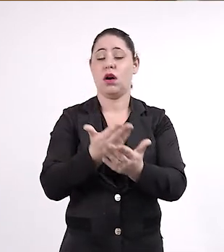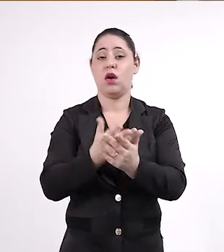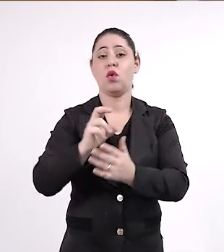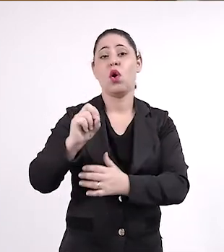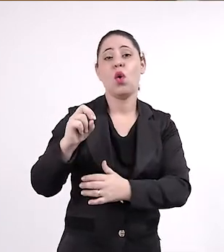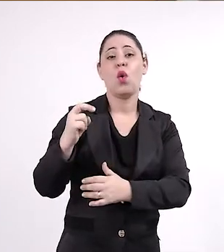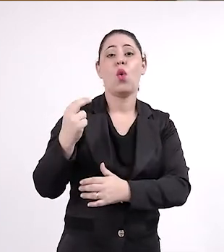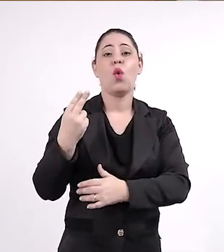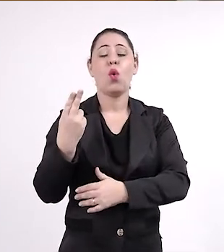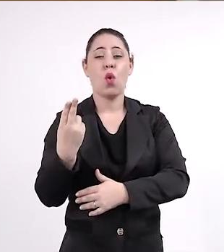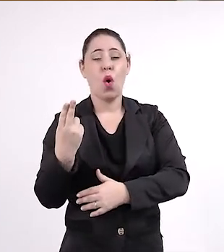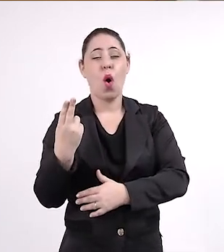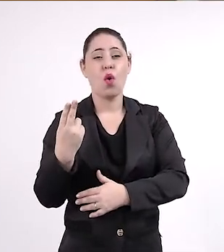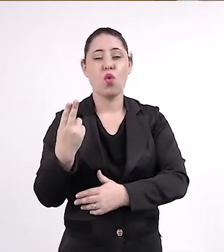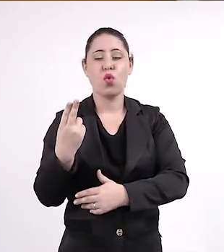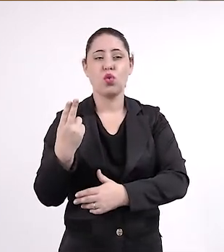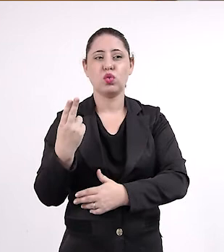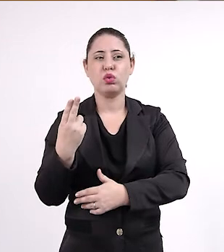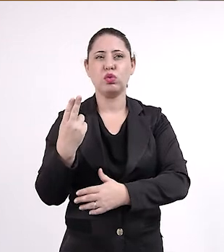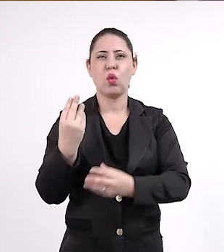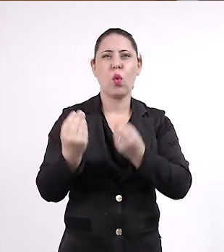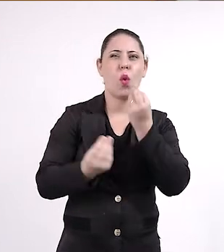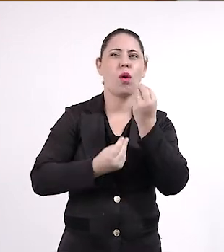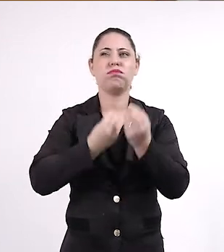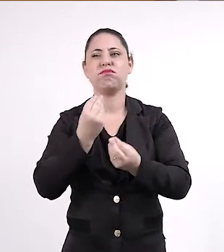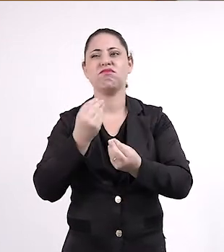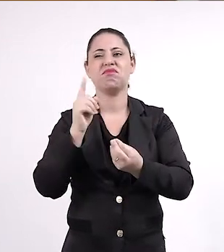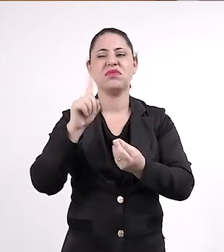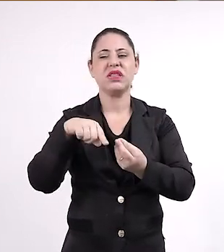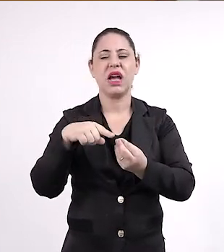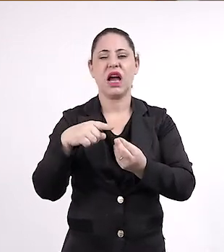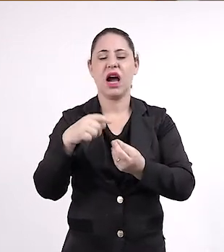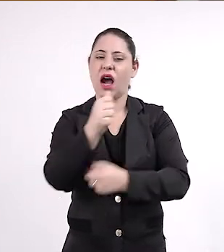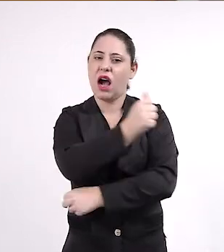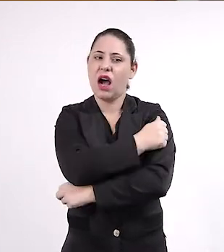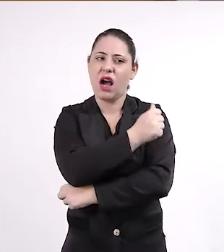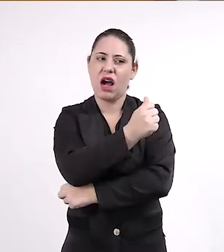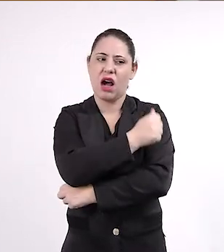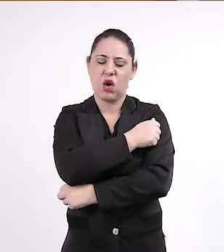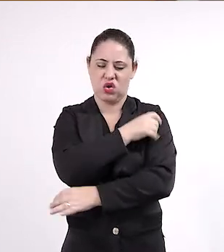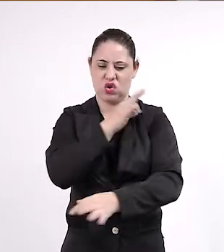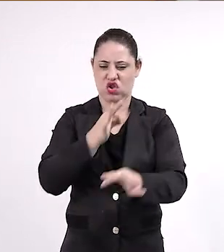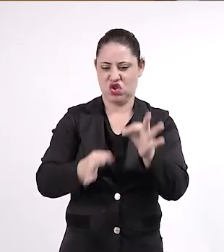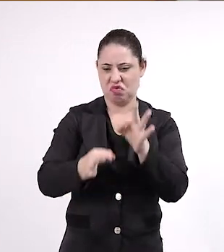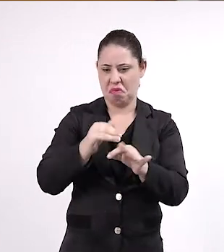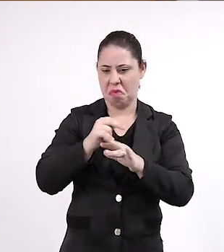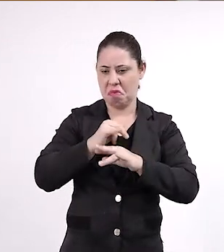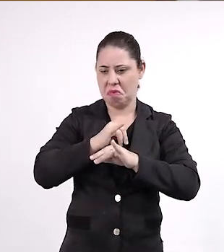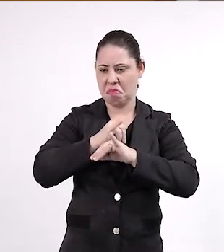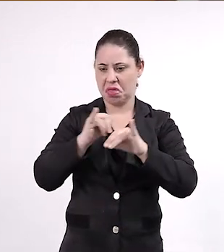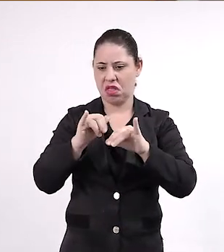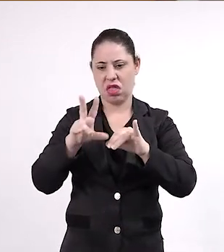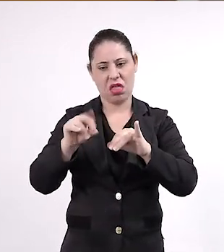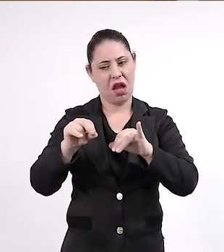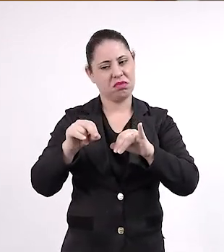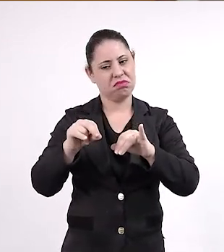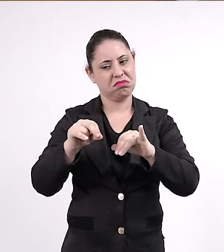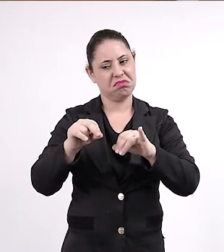ou com o serviço prestado de um modo que eles julgavam esses